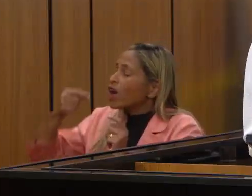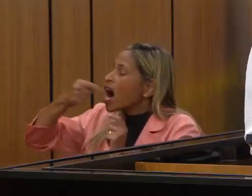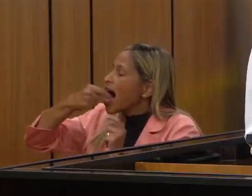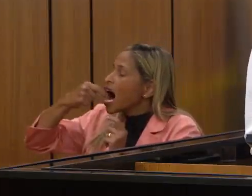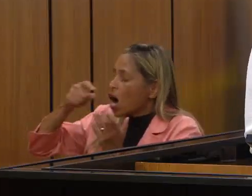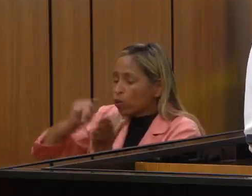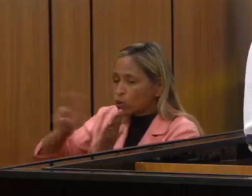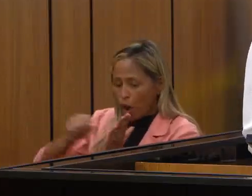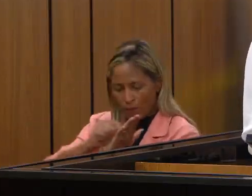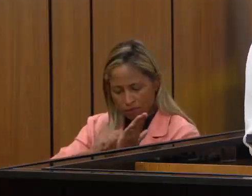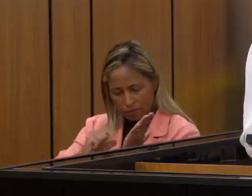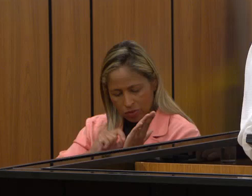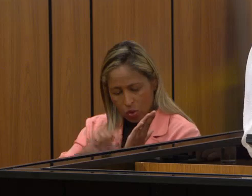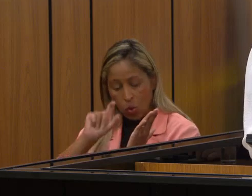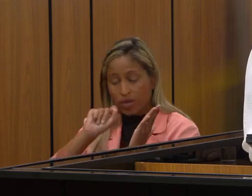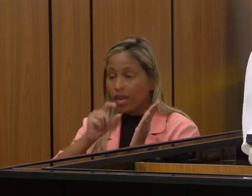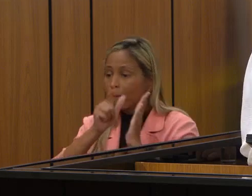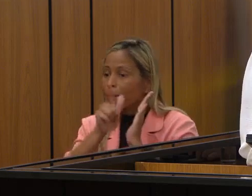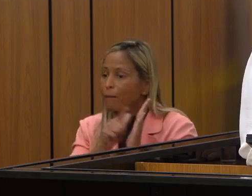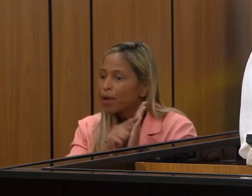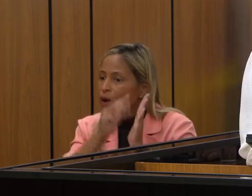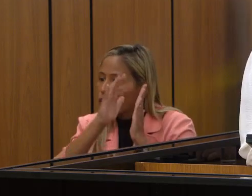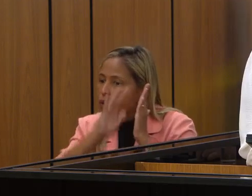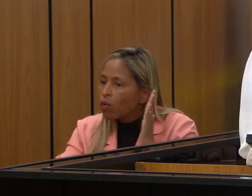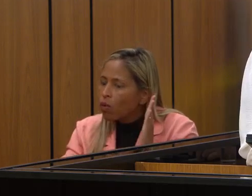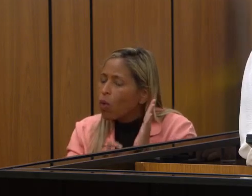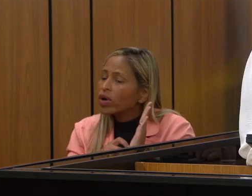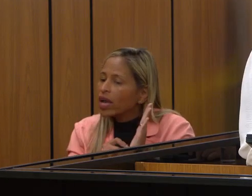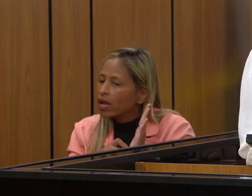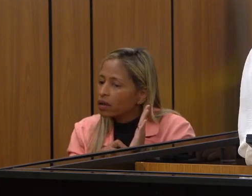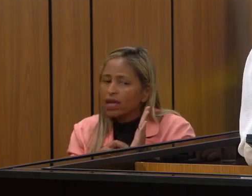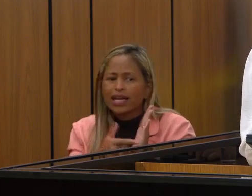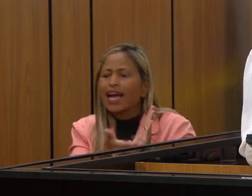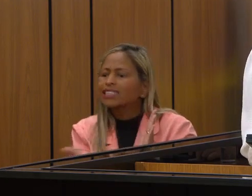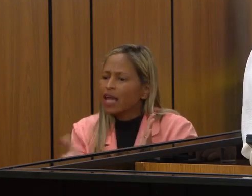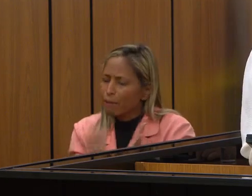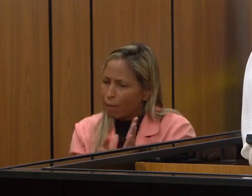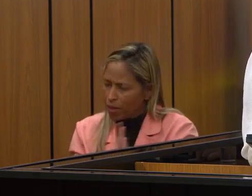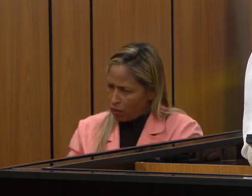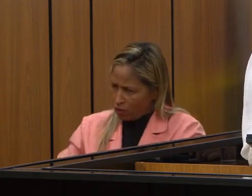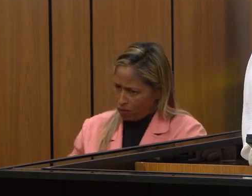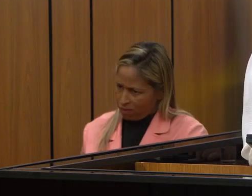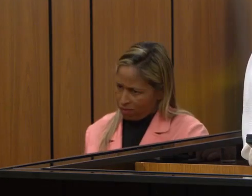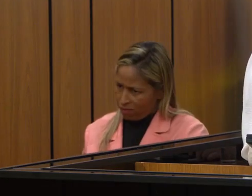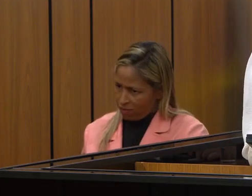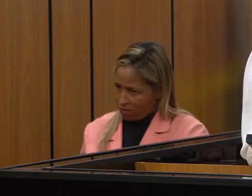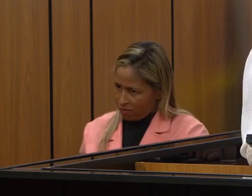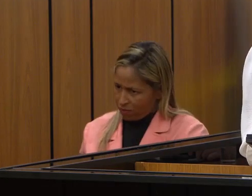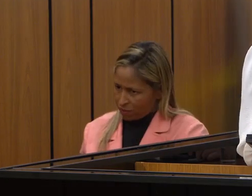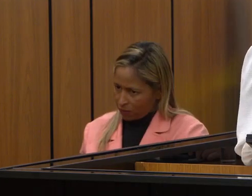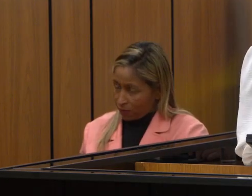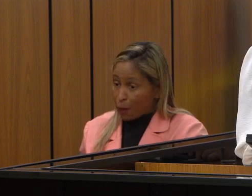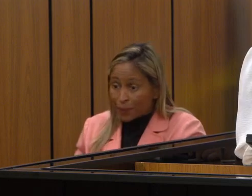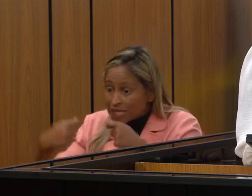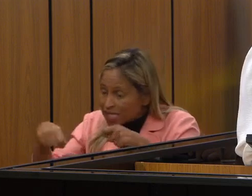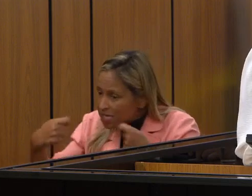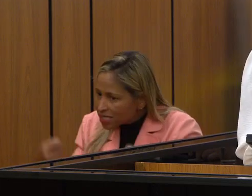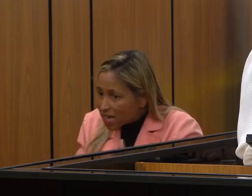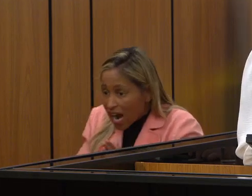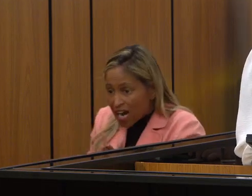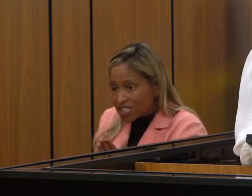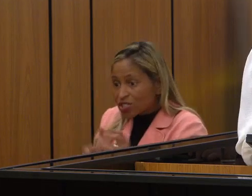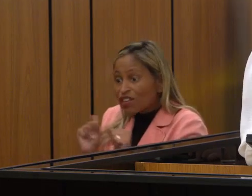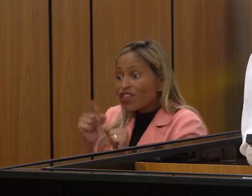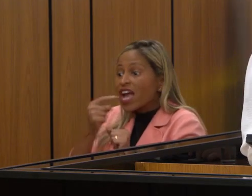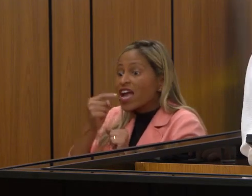sabe o que que tava sendo feito com os nossos prontuários um dentista que a gente procura Agora ele quer um prontuário para saber